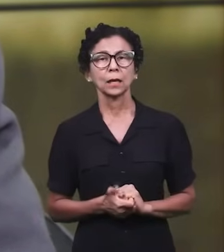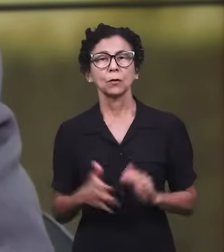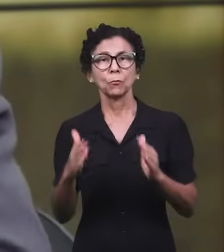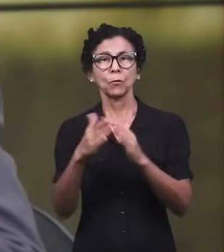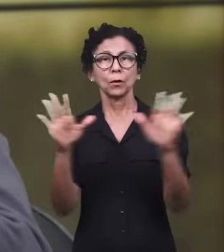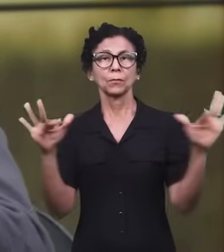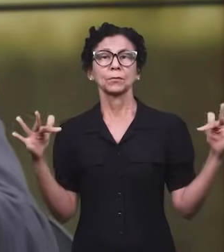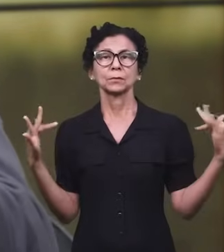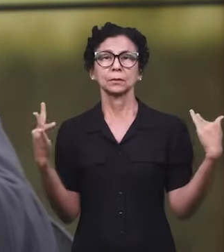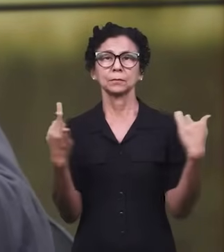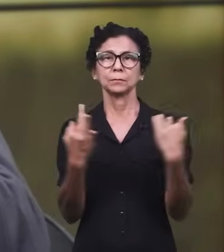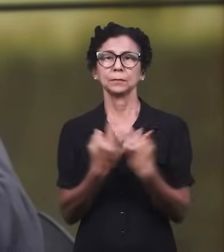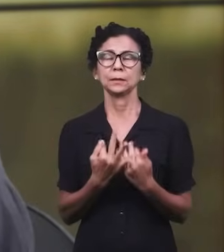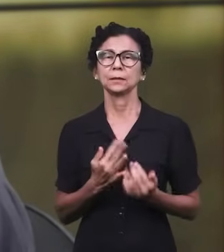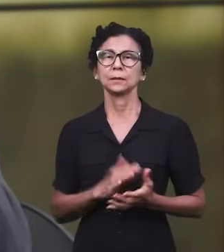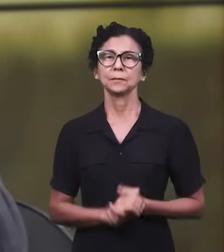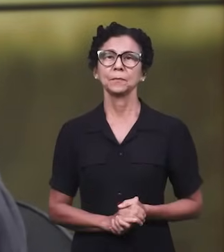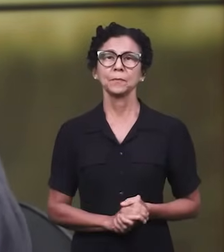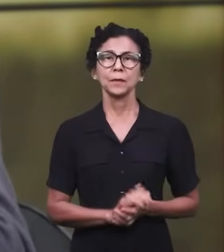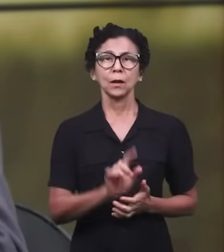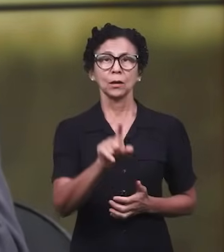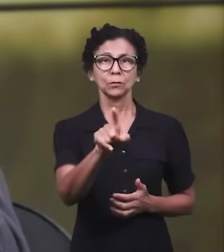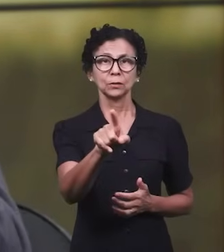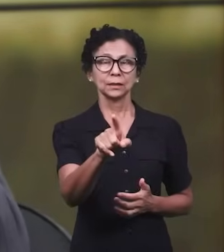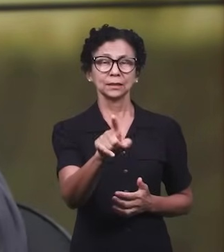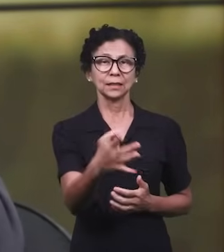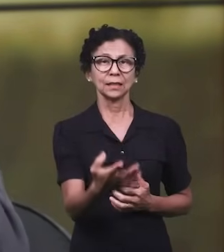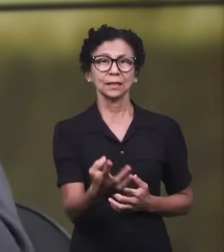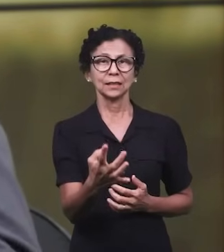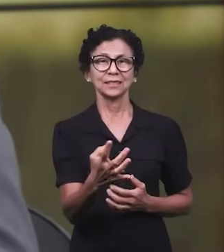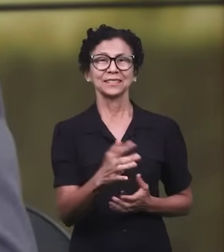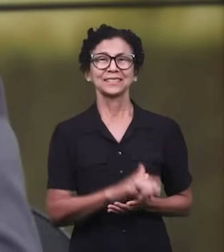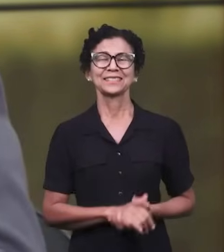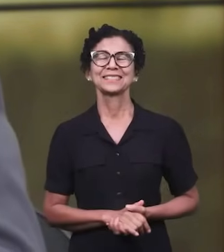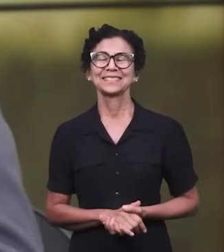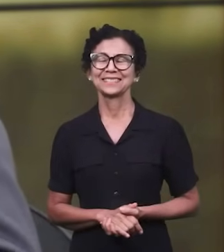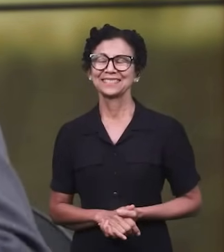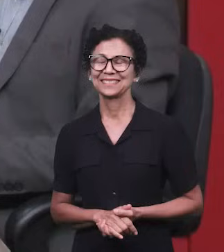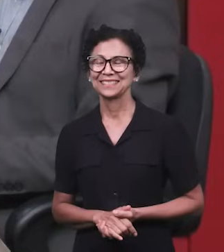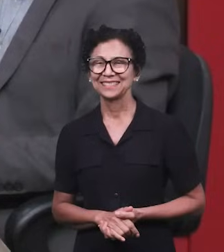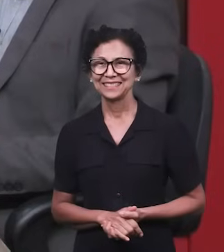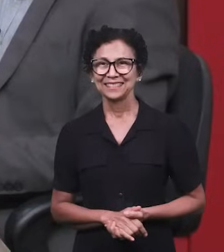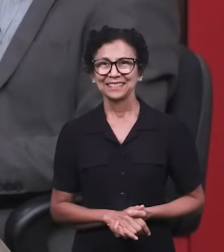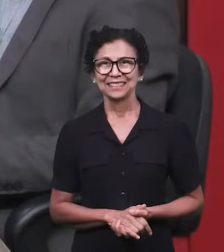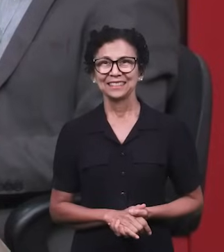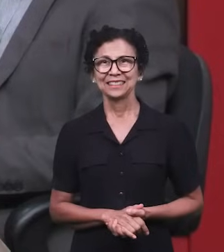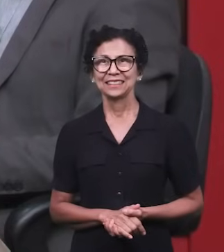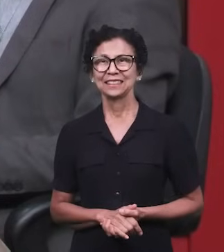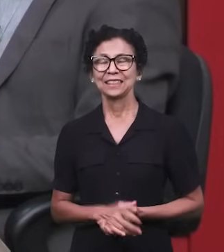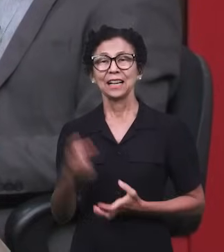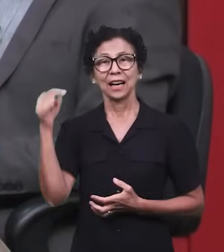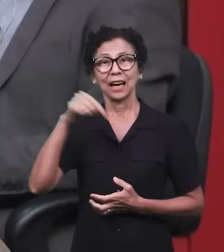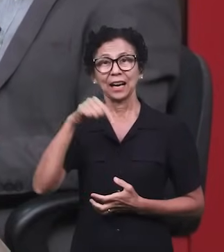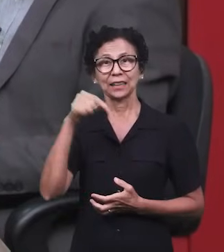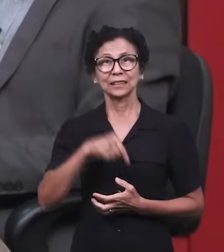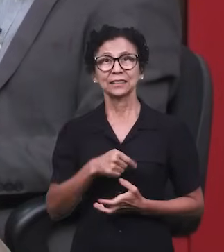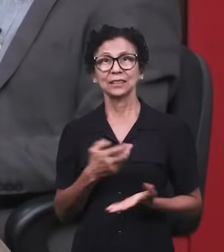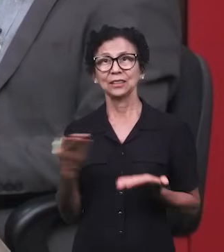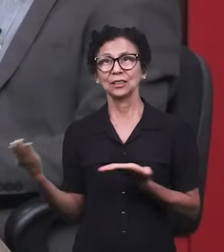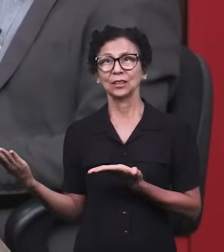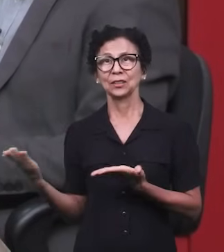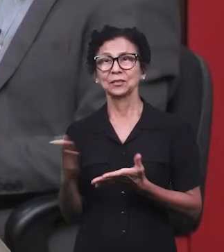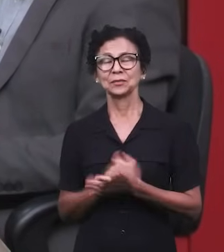a família. E eu falei que está você aí e nós aqui, então vamos ver quem é que está comigo aqui à mesa hoje? Está aqui a mesa apresentada, os